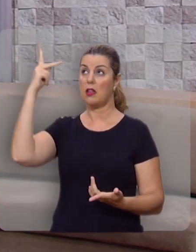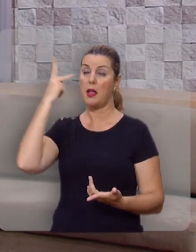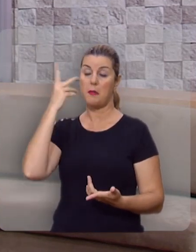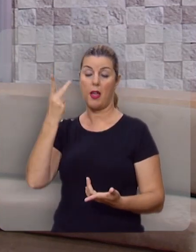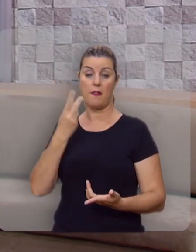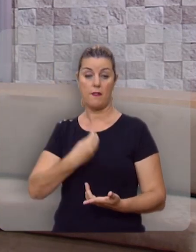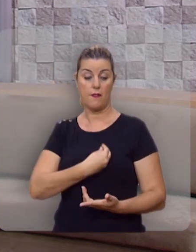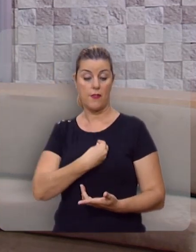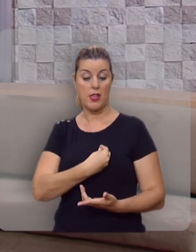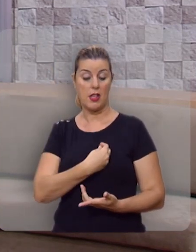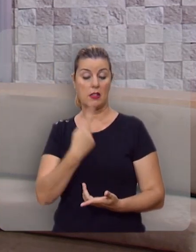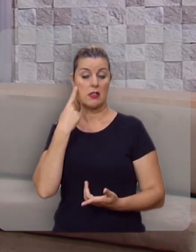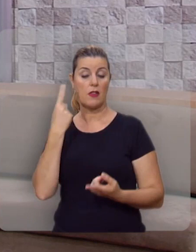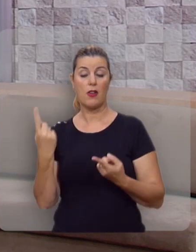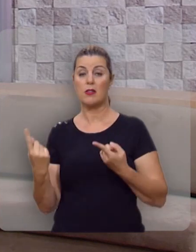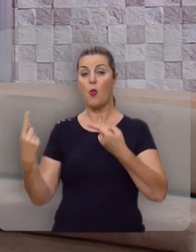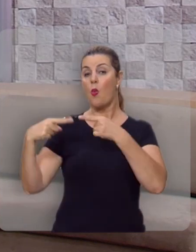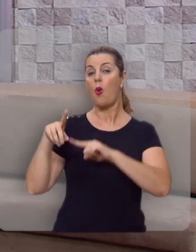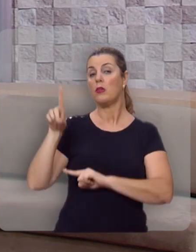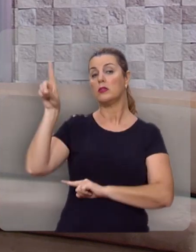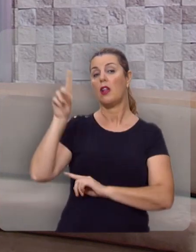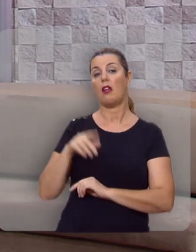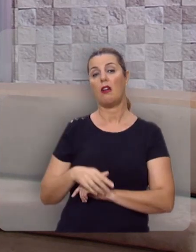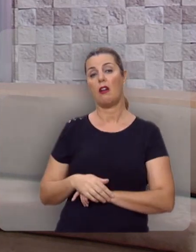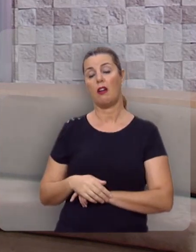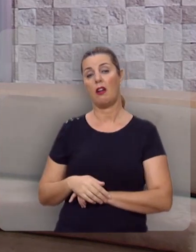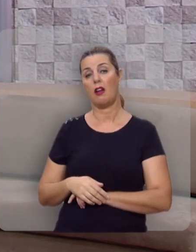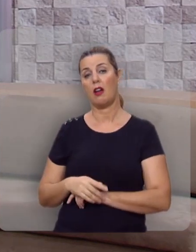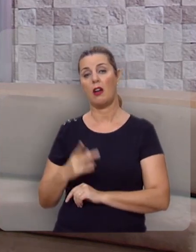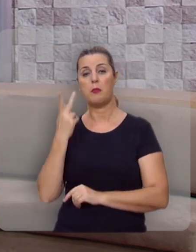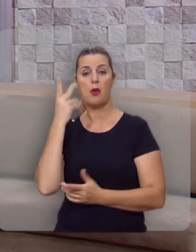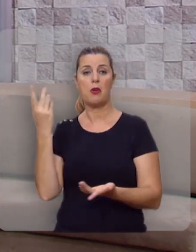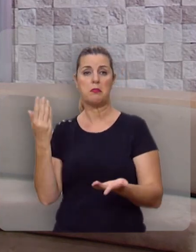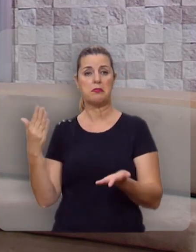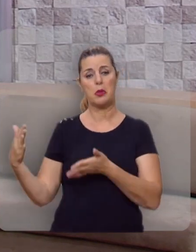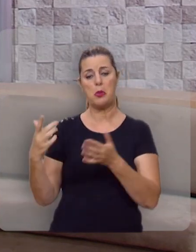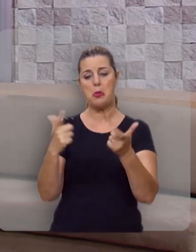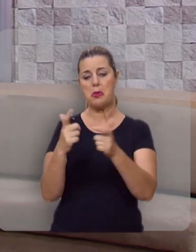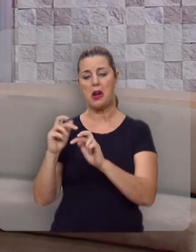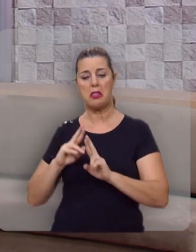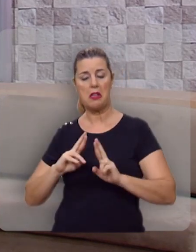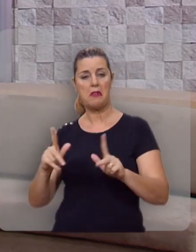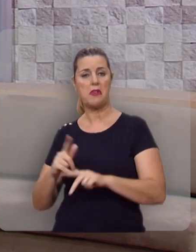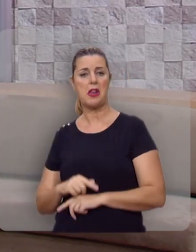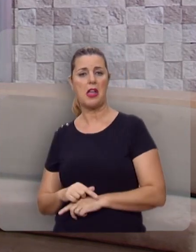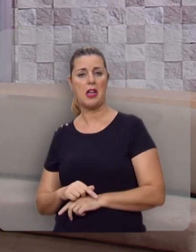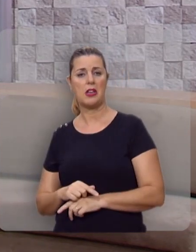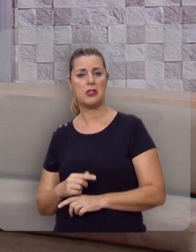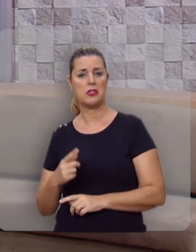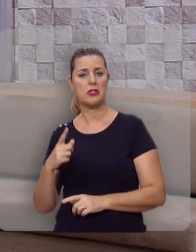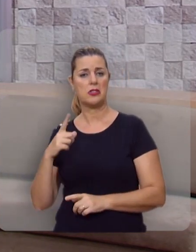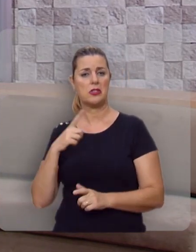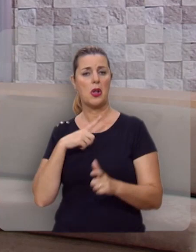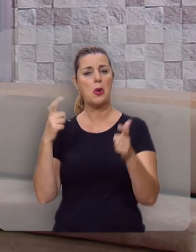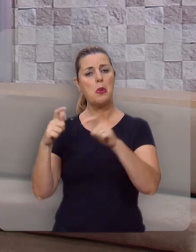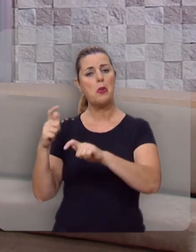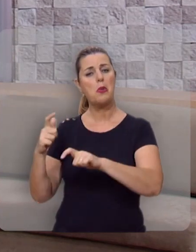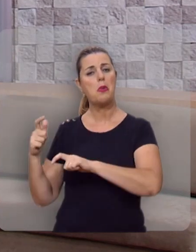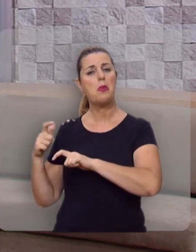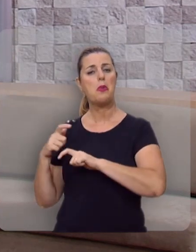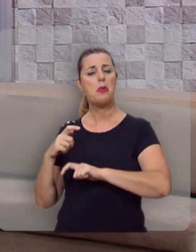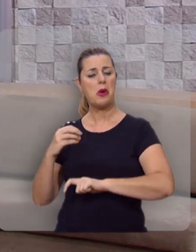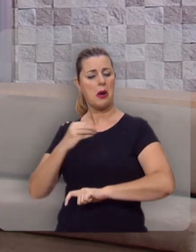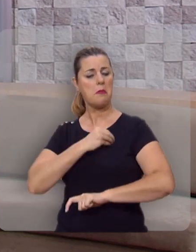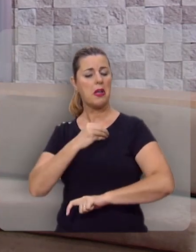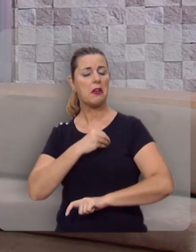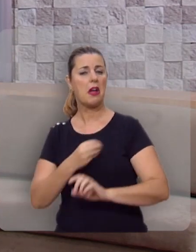você anda na contramão da vontade de Deus, por caminhos sinuosos, por lugares